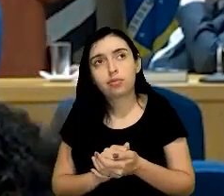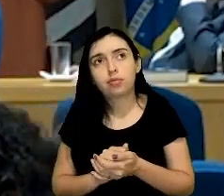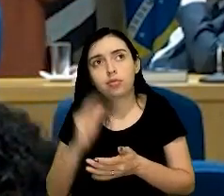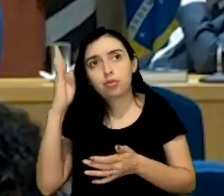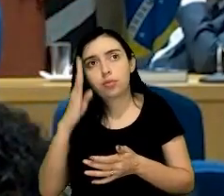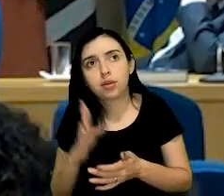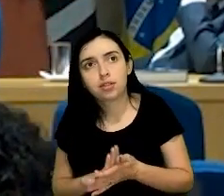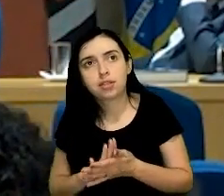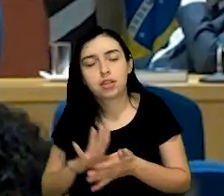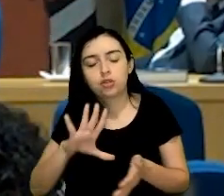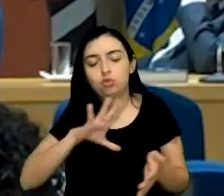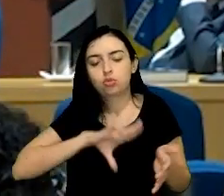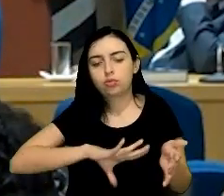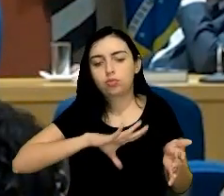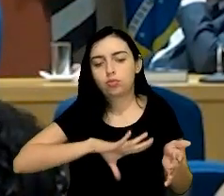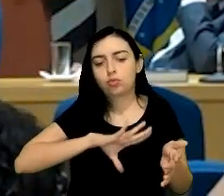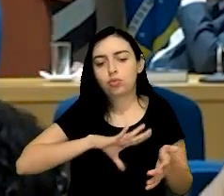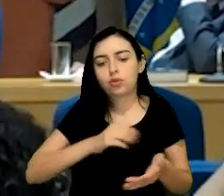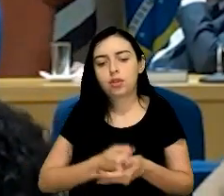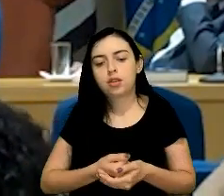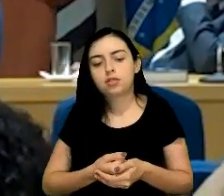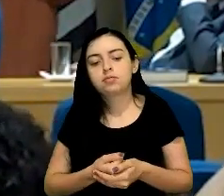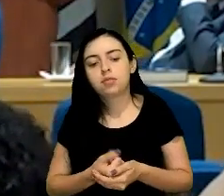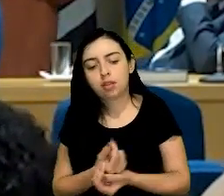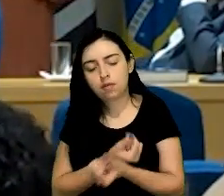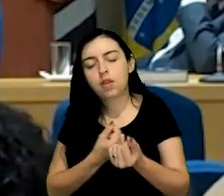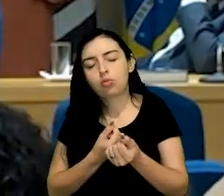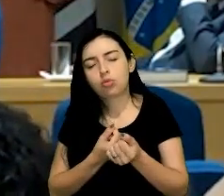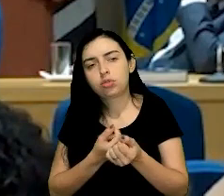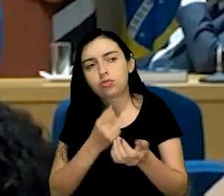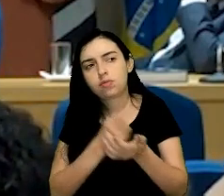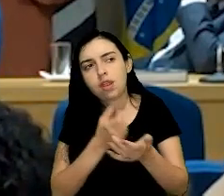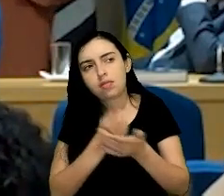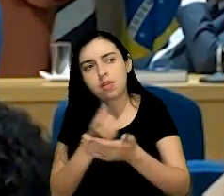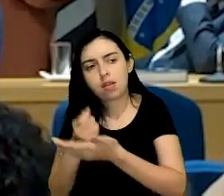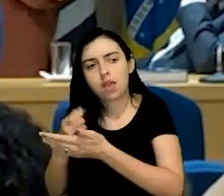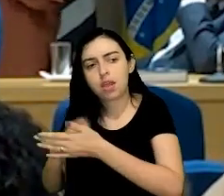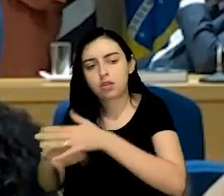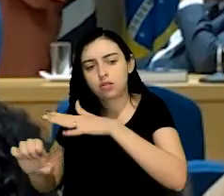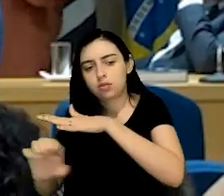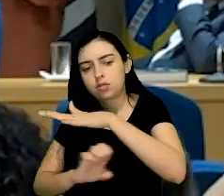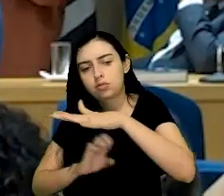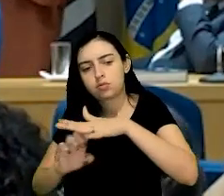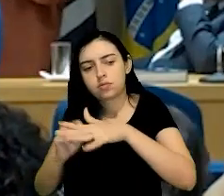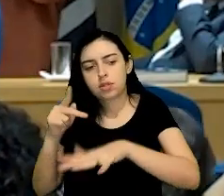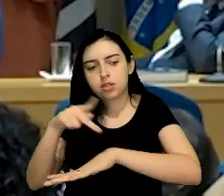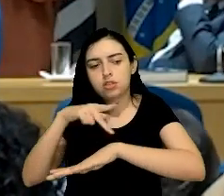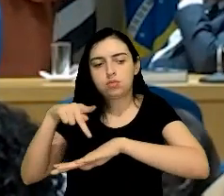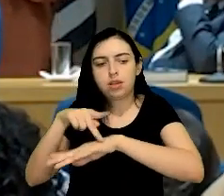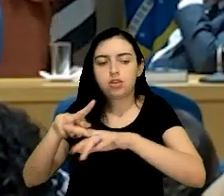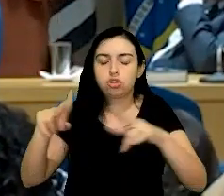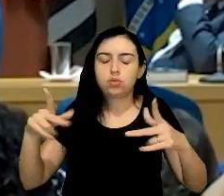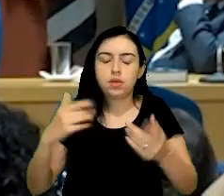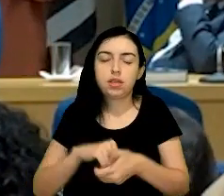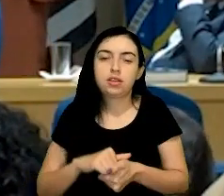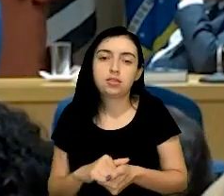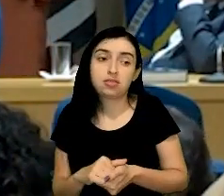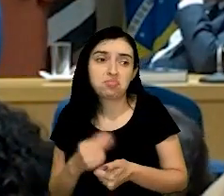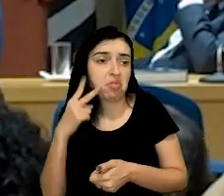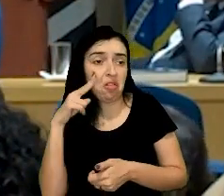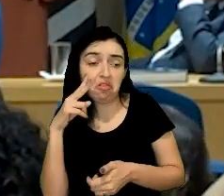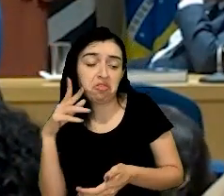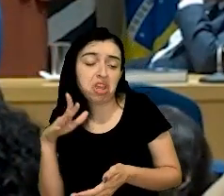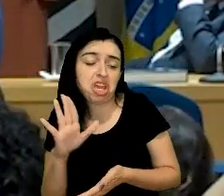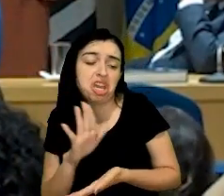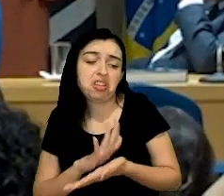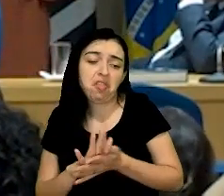São brasileiros que têm recursos e que vão investir em outros países, porque aqui não vê essa possibilidade. E o século XXI traz o Brasil como um